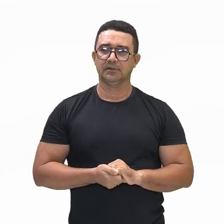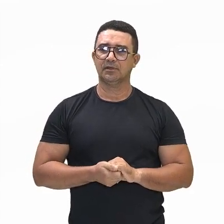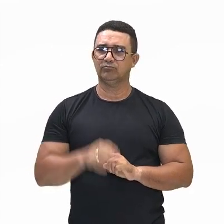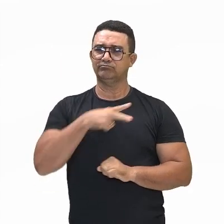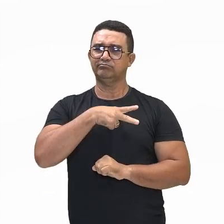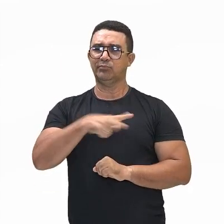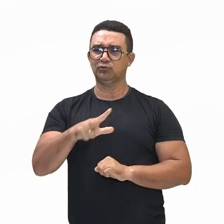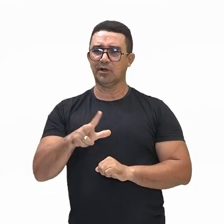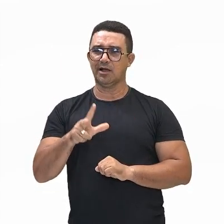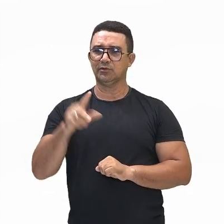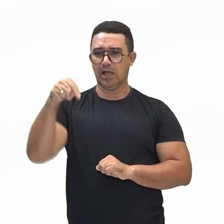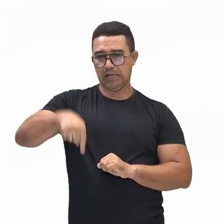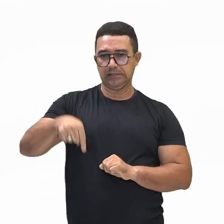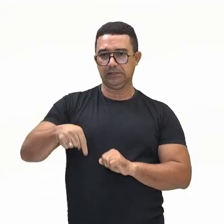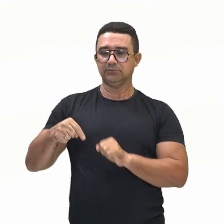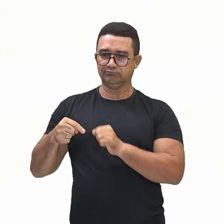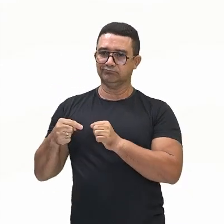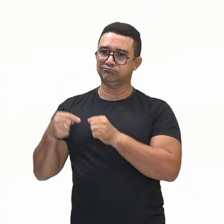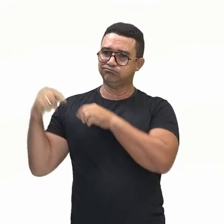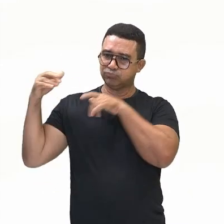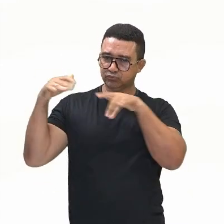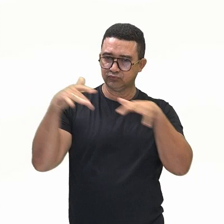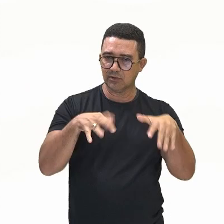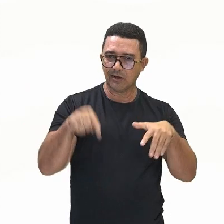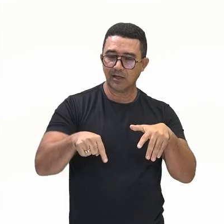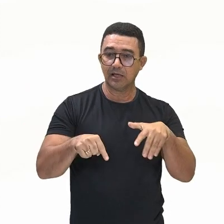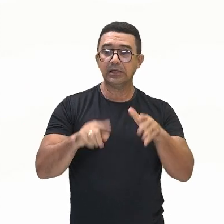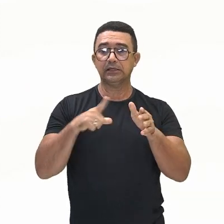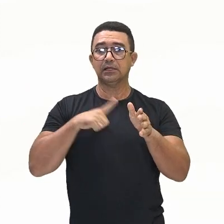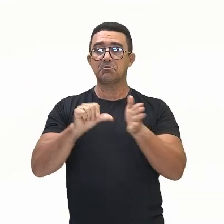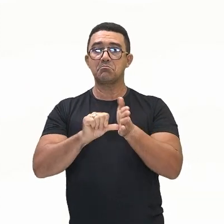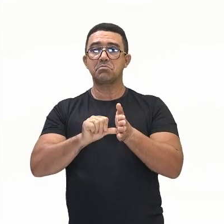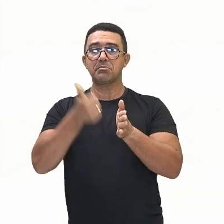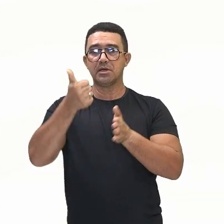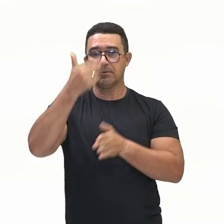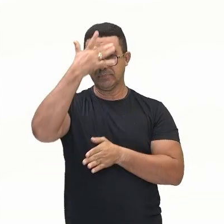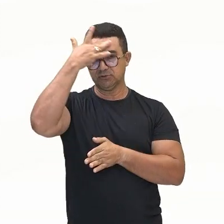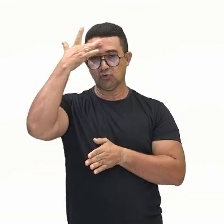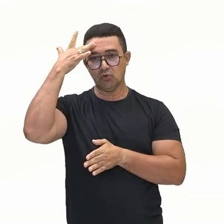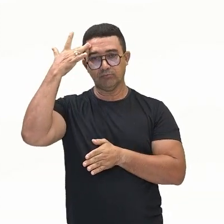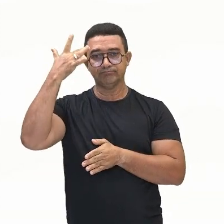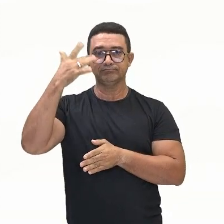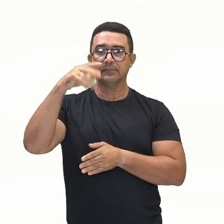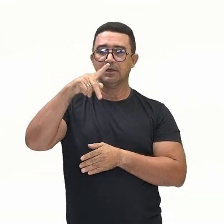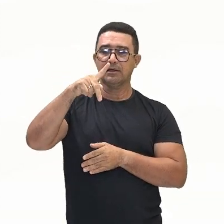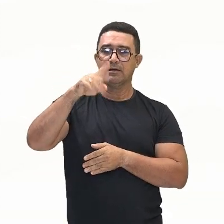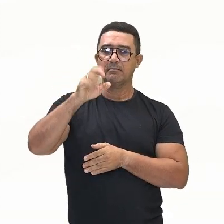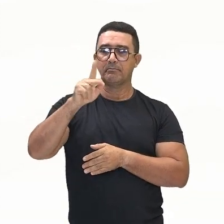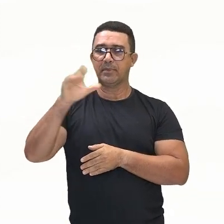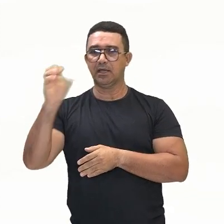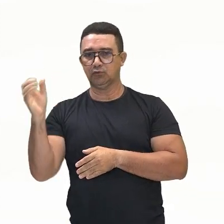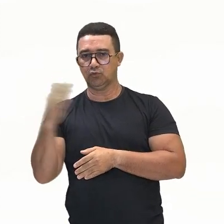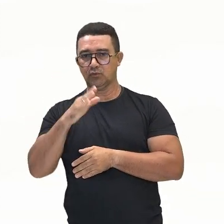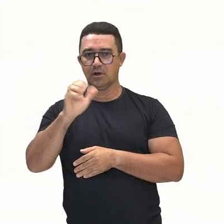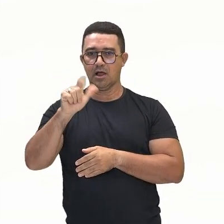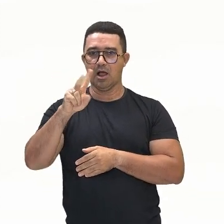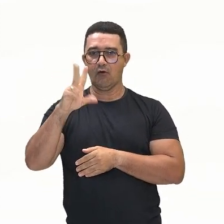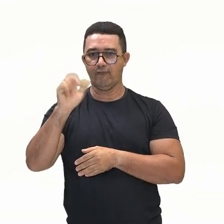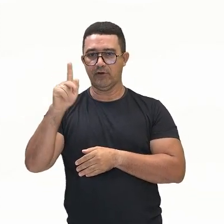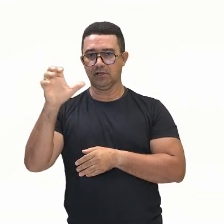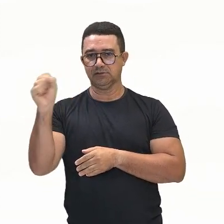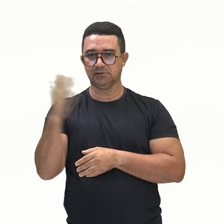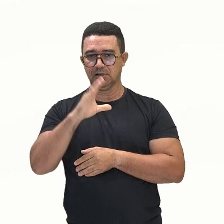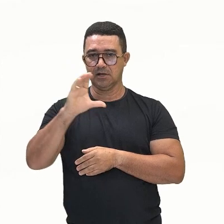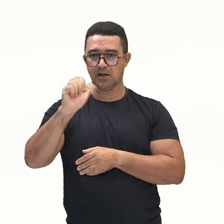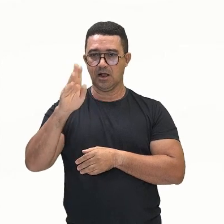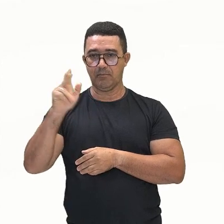chegam aqui, a gente vai ter esse primeiro navegador, sendo considerado mais importante da história, que é o Pedro Álvares Cabral,